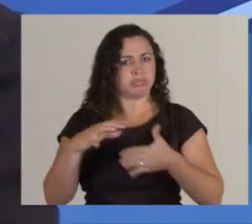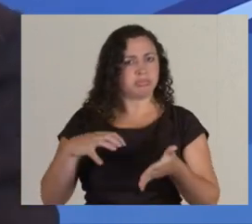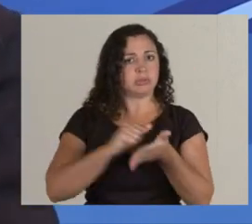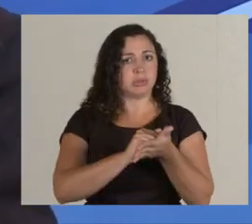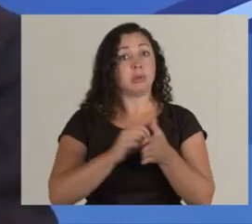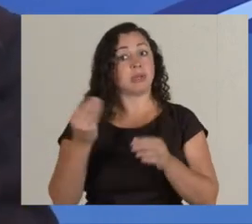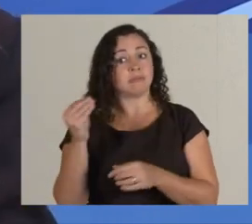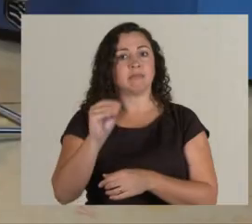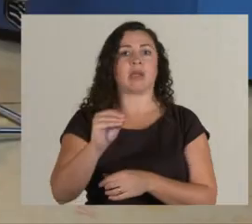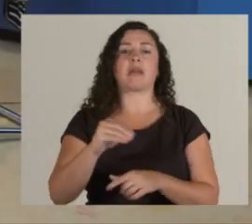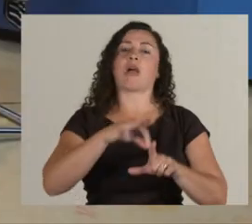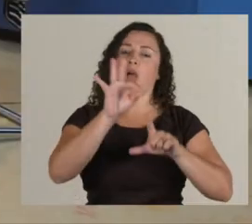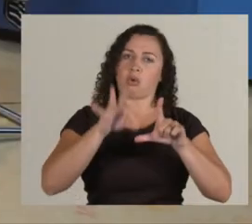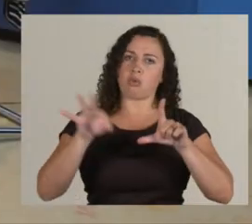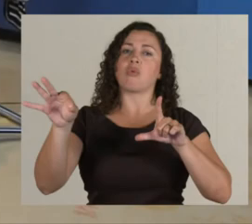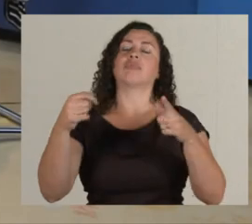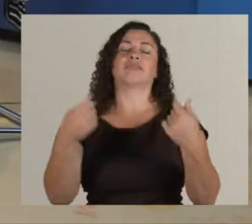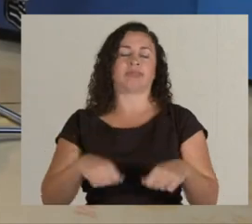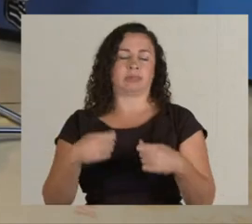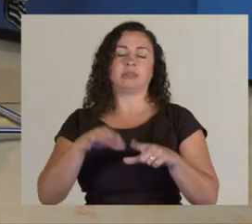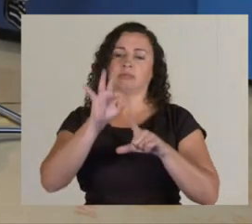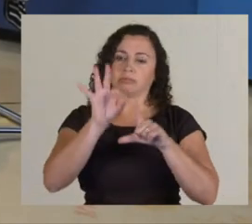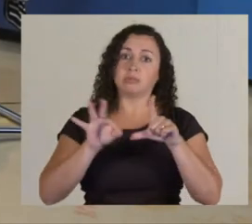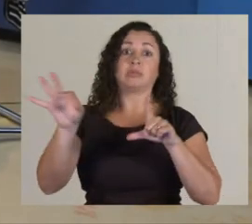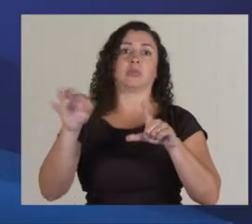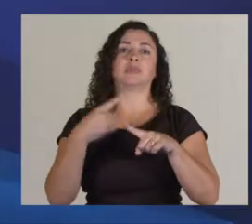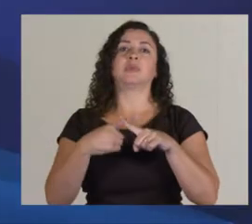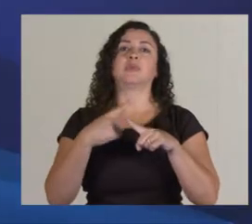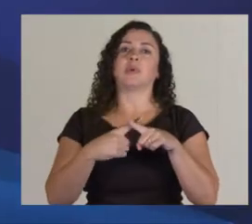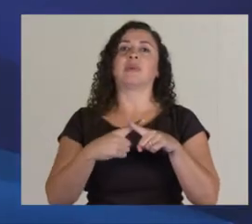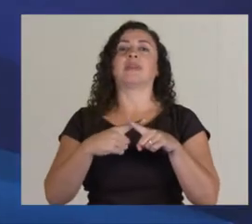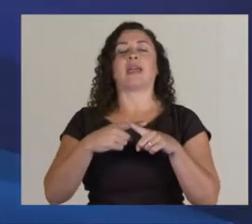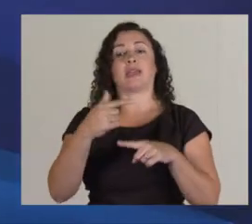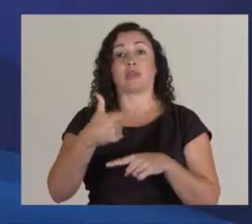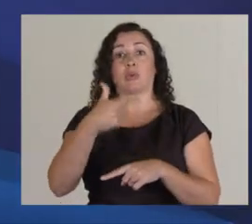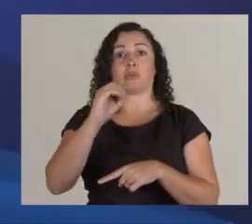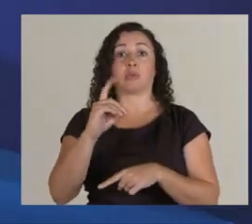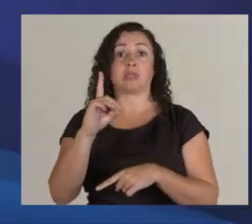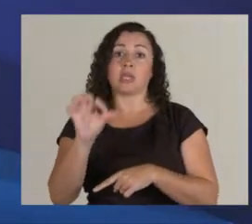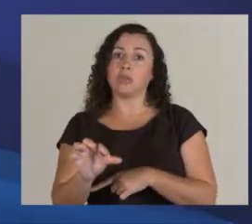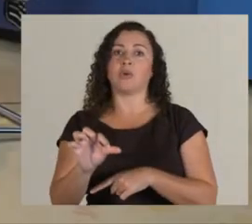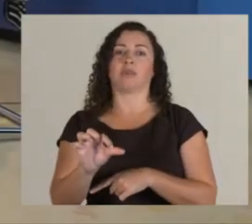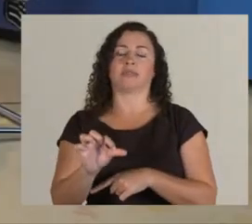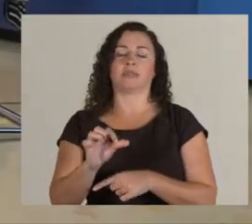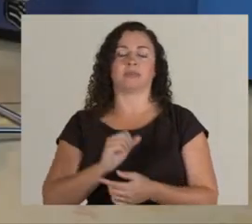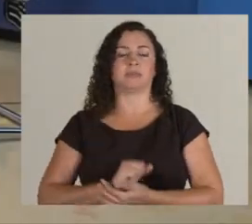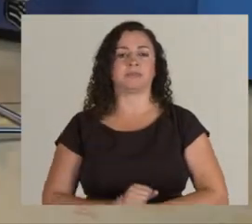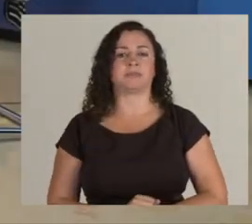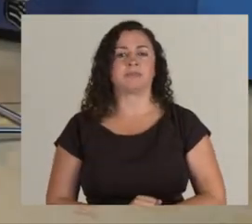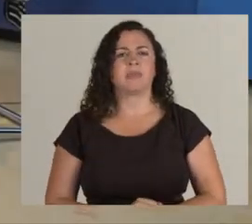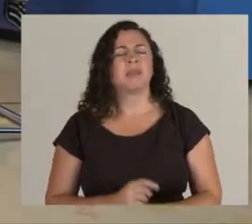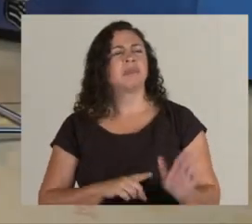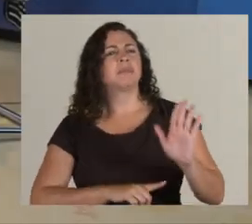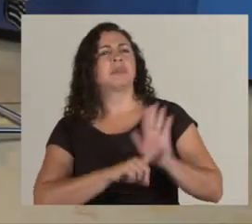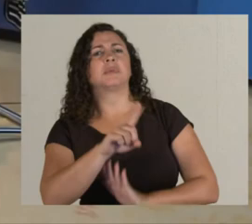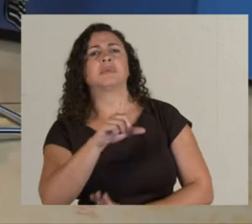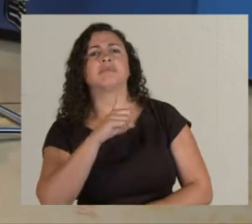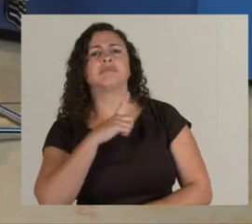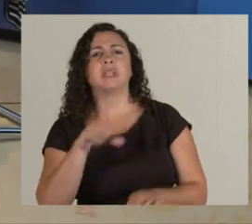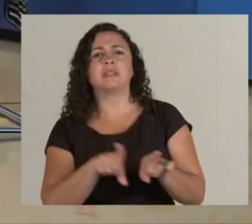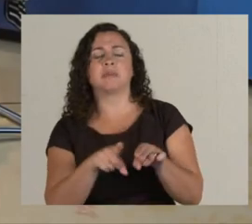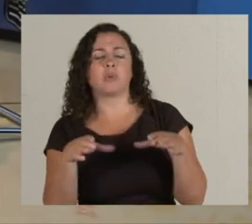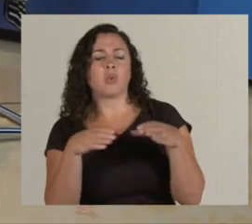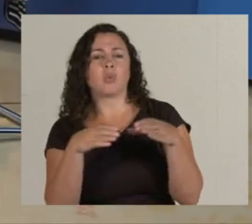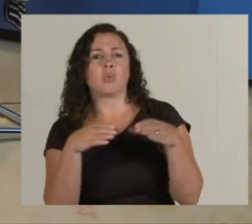opção cotas. Tem que se inscrever no vestibular com opção cotas, que a gente vai detalhar para o vestibular de 2019. E haverá uma equipe que